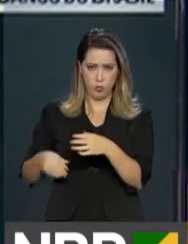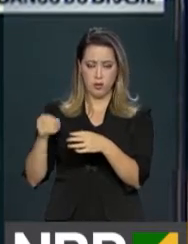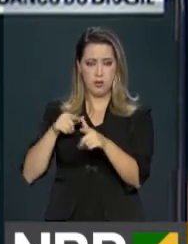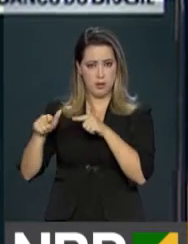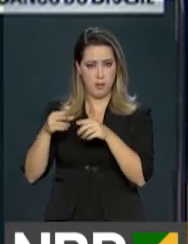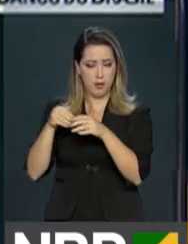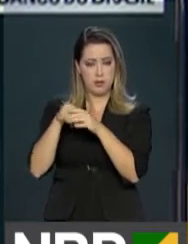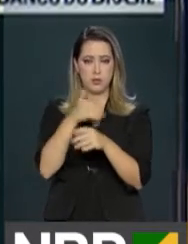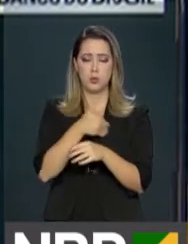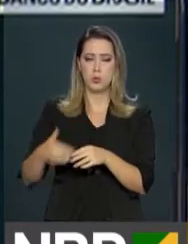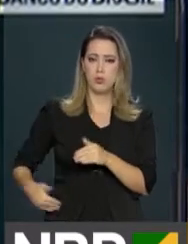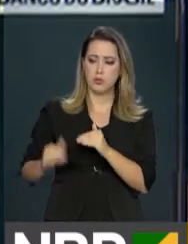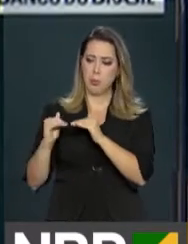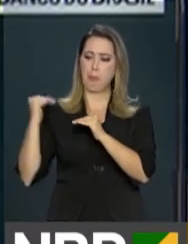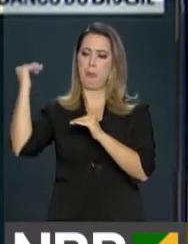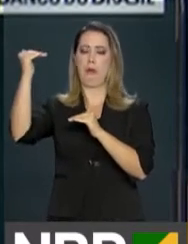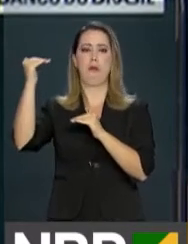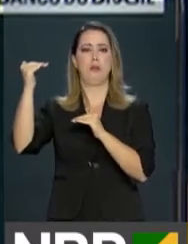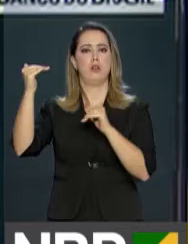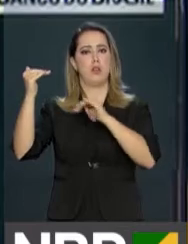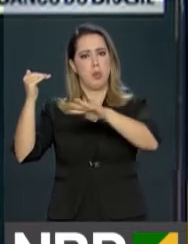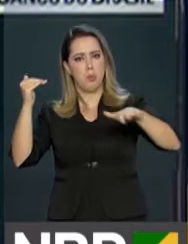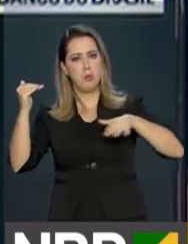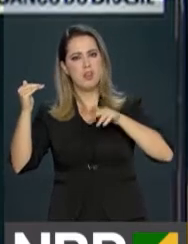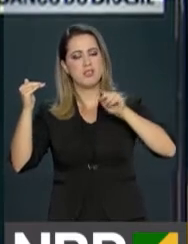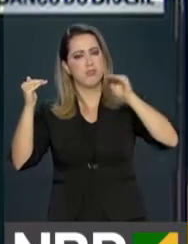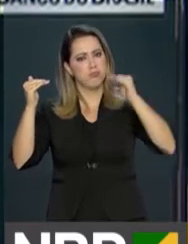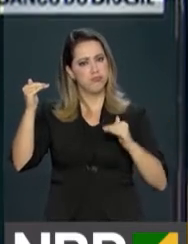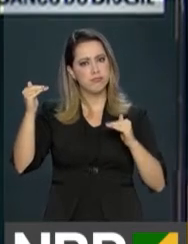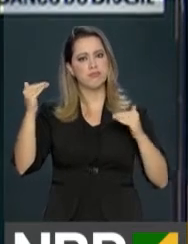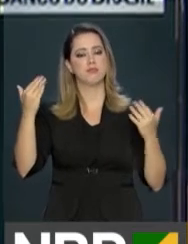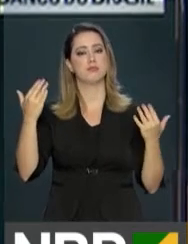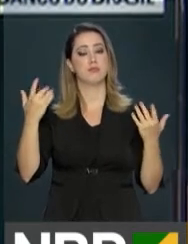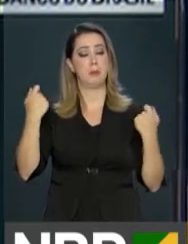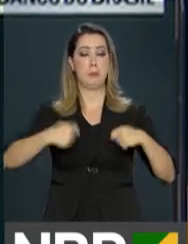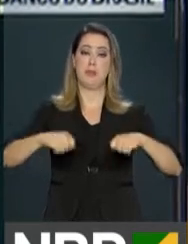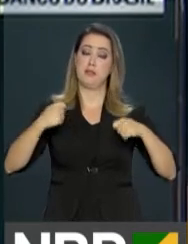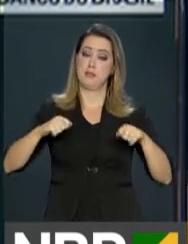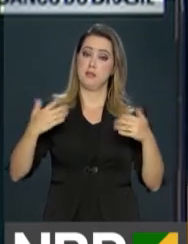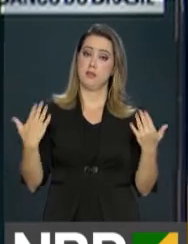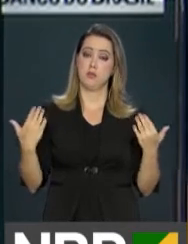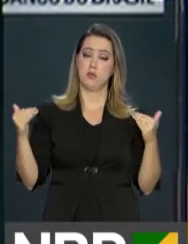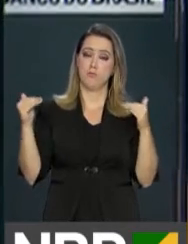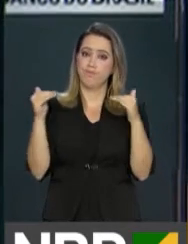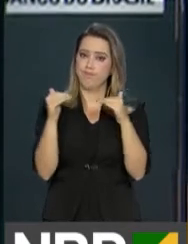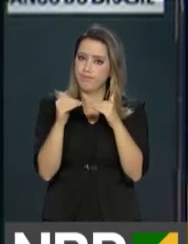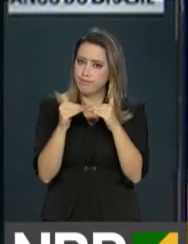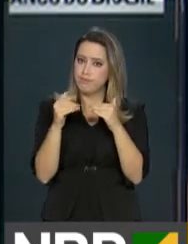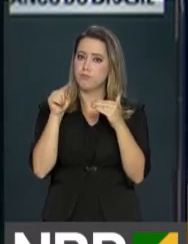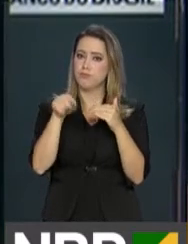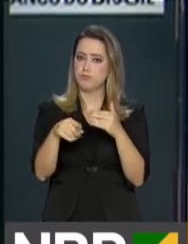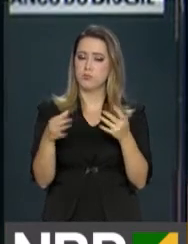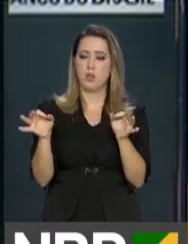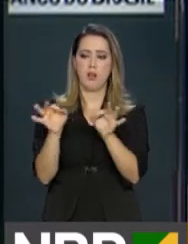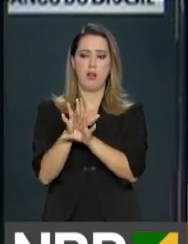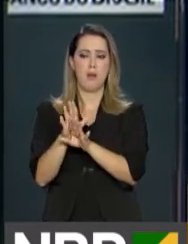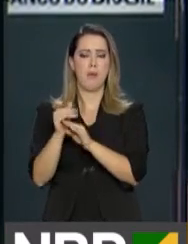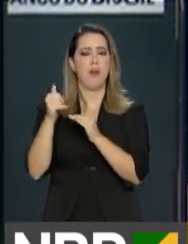a força motriz da reforma da Previdência. E é preciso, naturalmente,